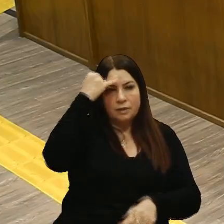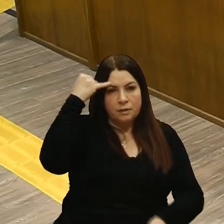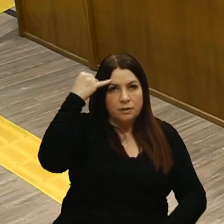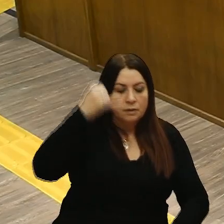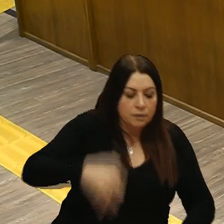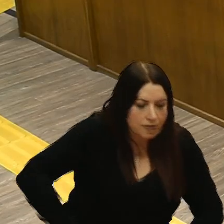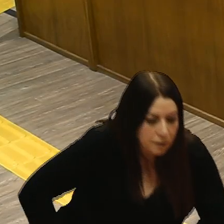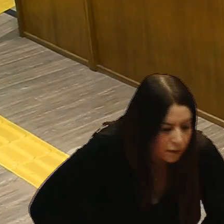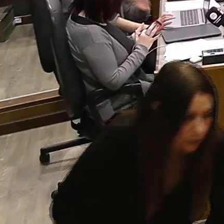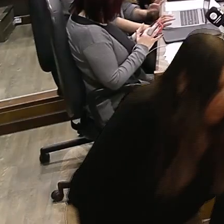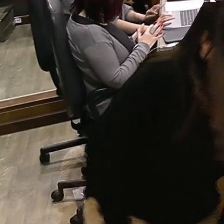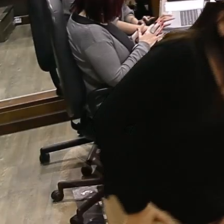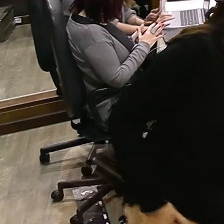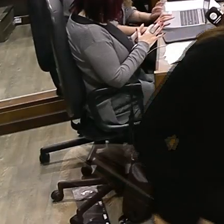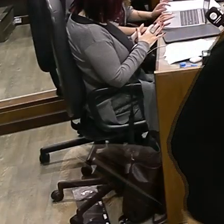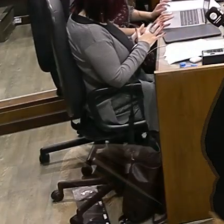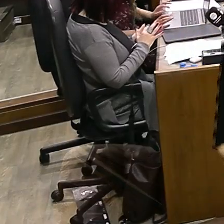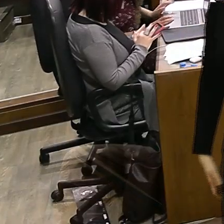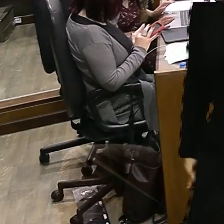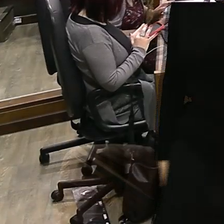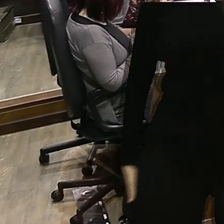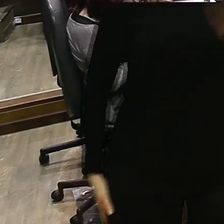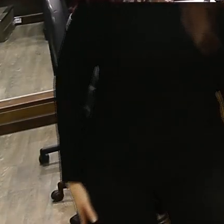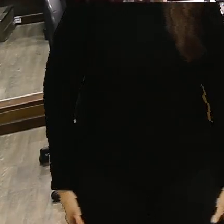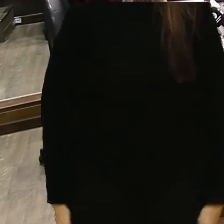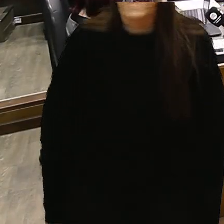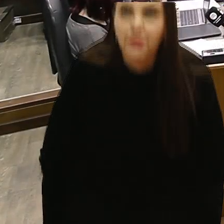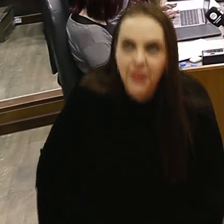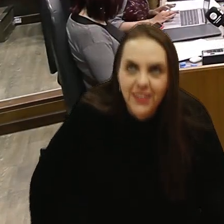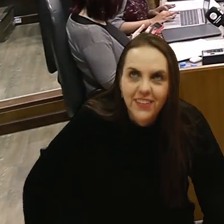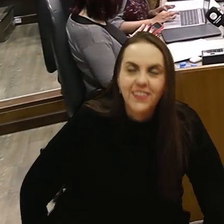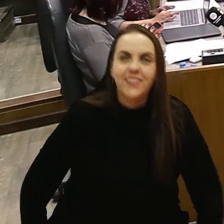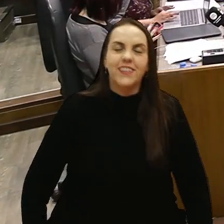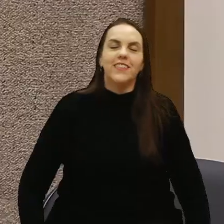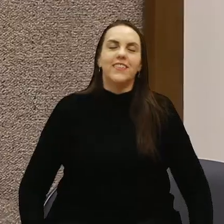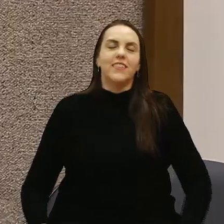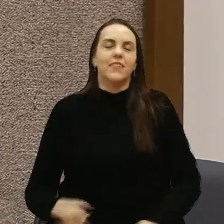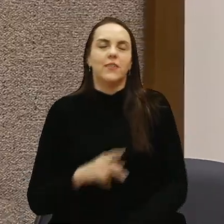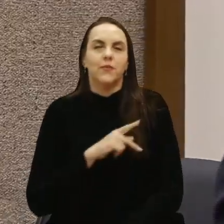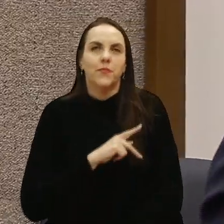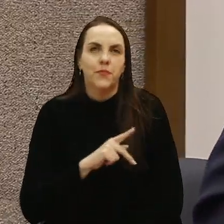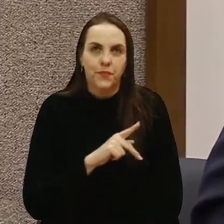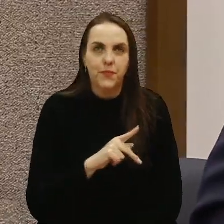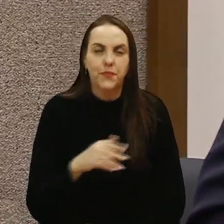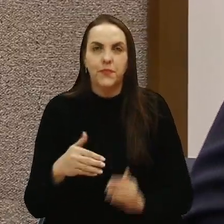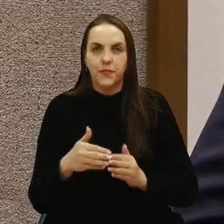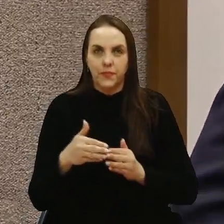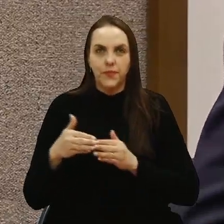D'Ambrós. Senhor presidente, eu assinei essa moção